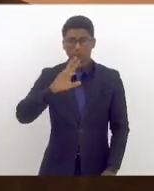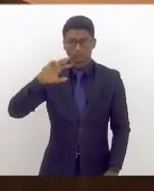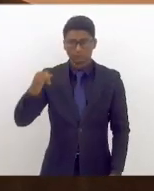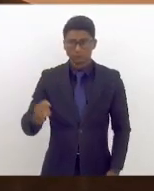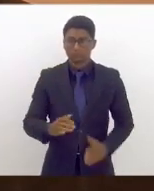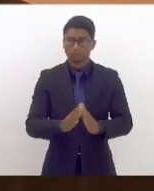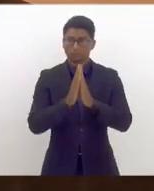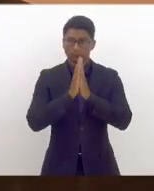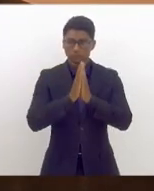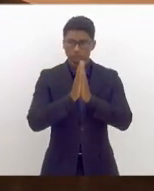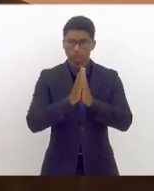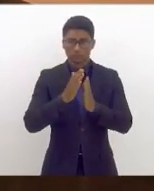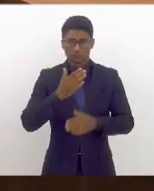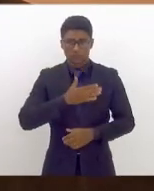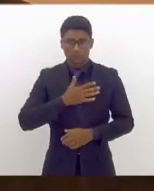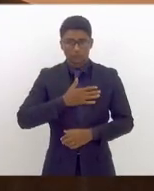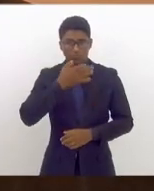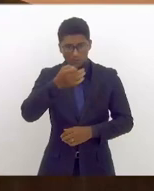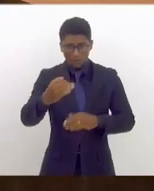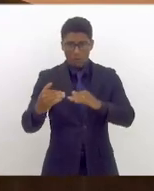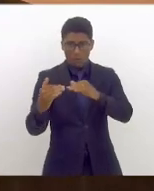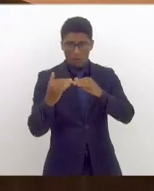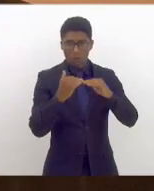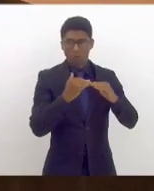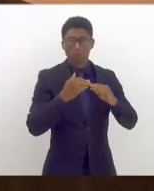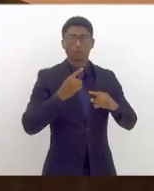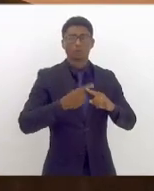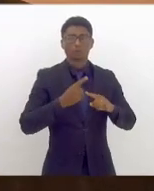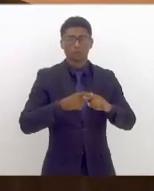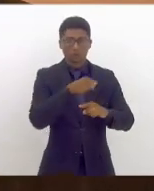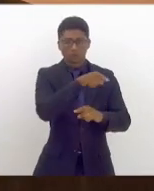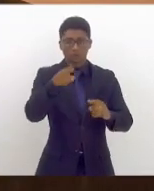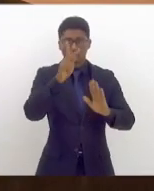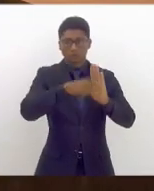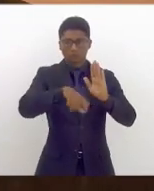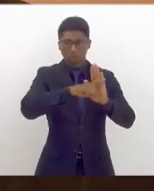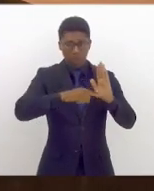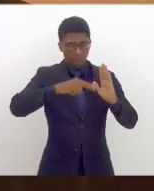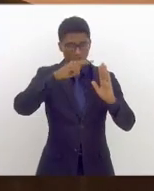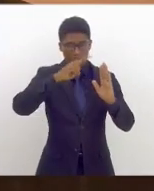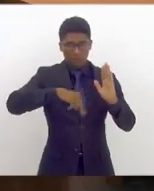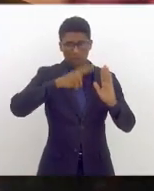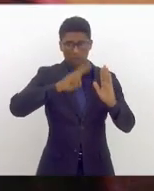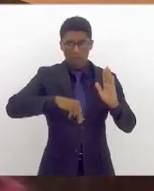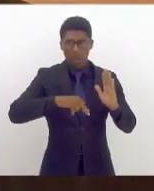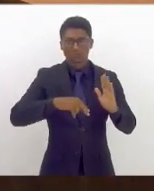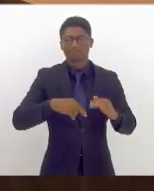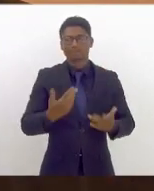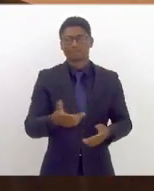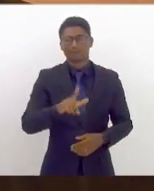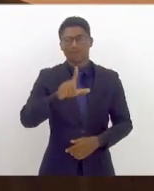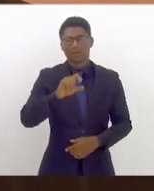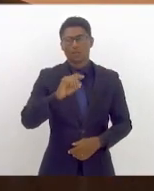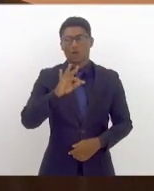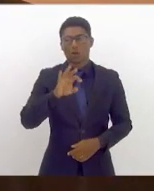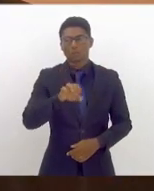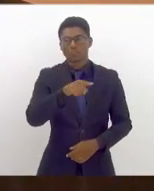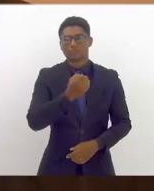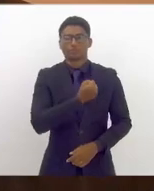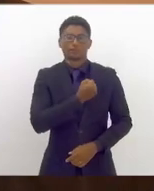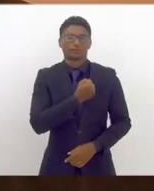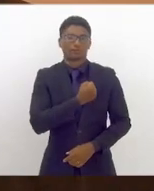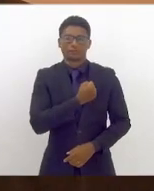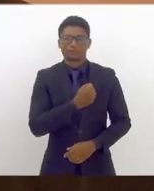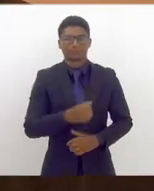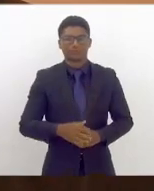que acompanha meu parecer porque quem lê o projeto lê o número de um lote e não se